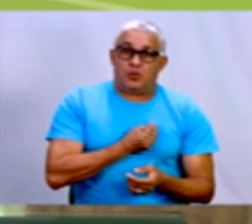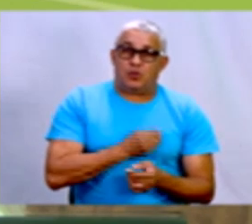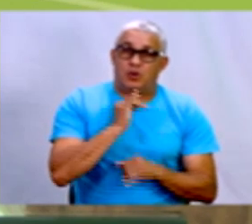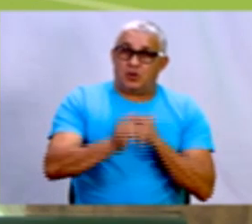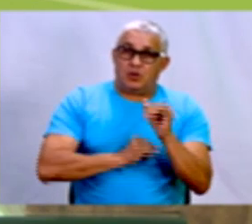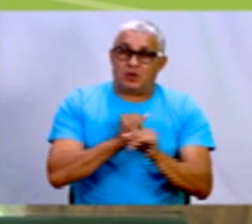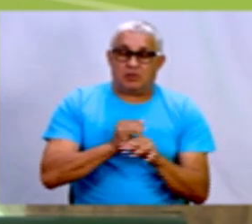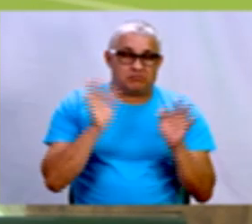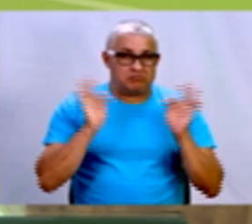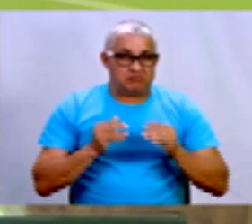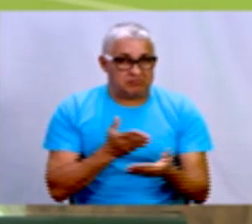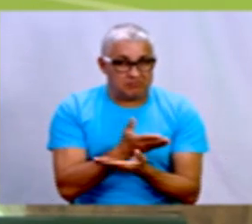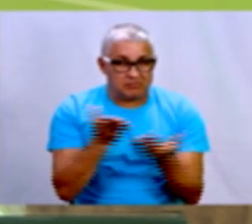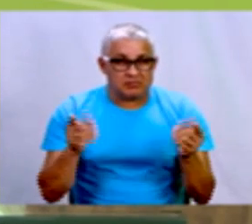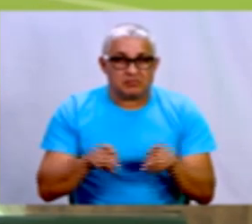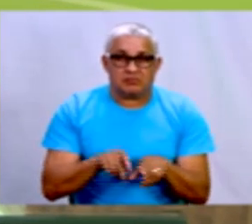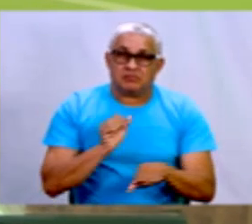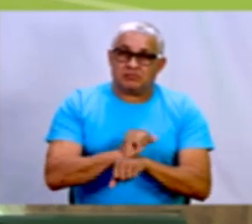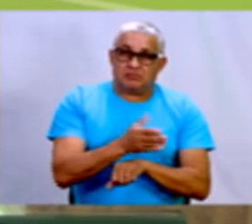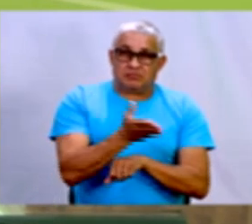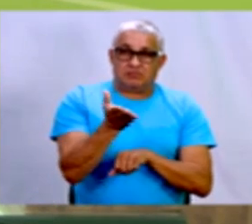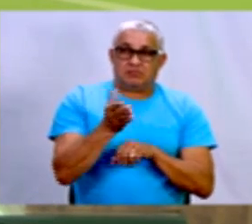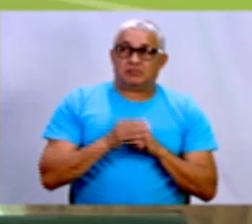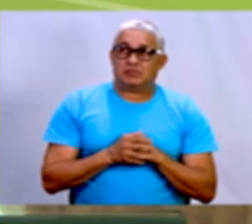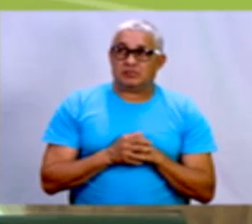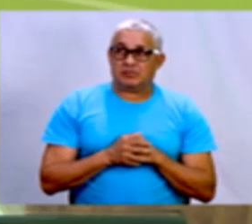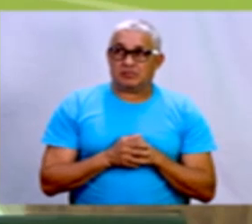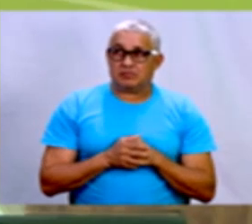com vocês. Espero que vocês possam